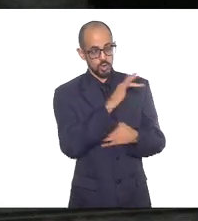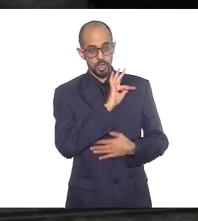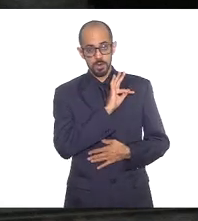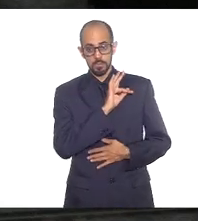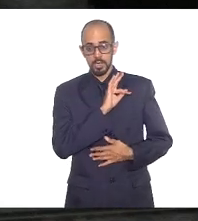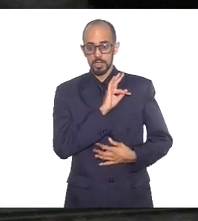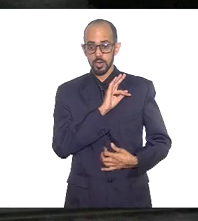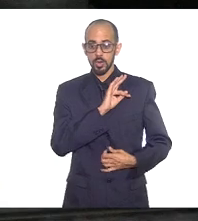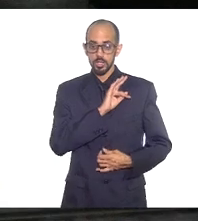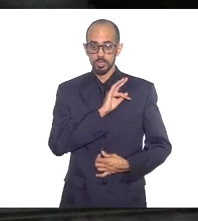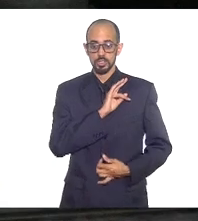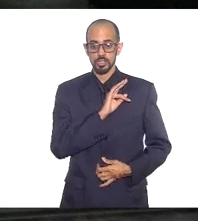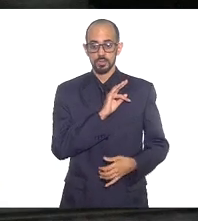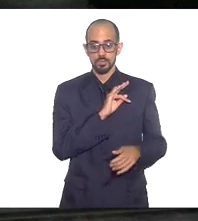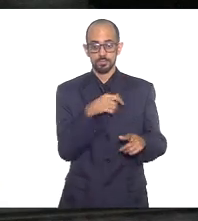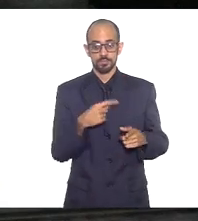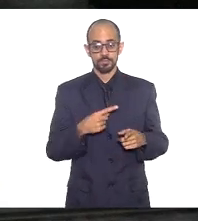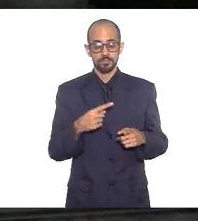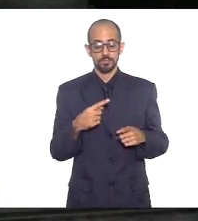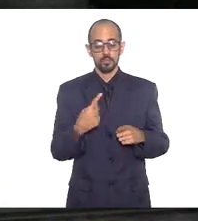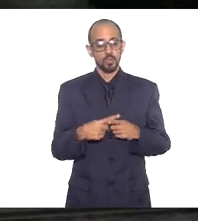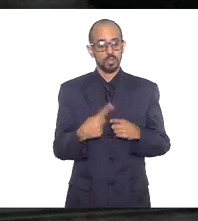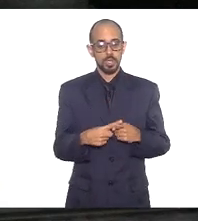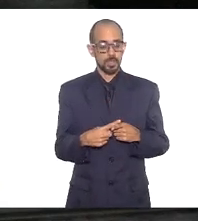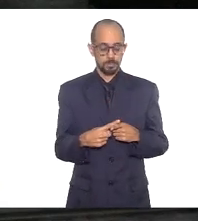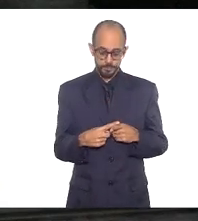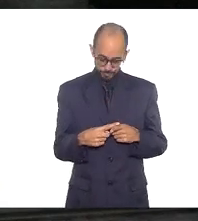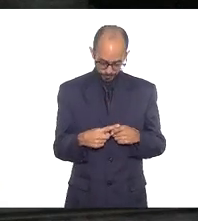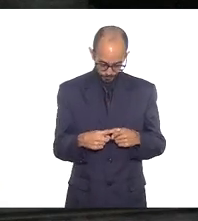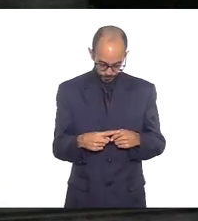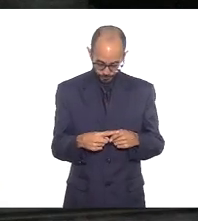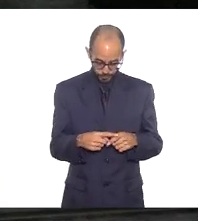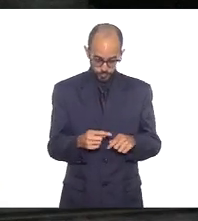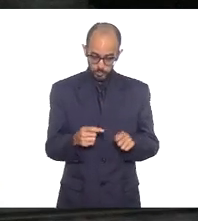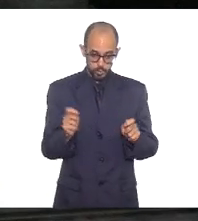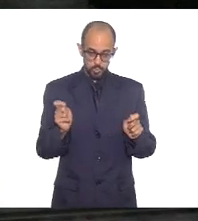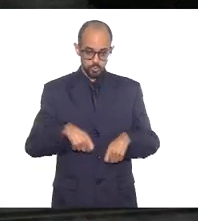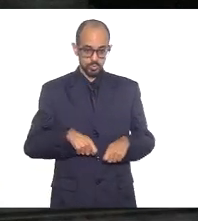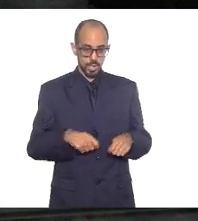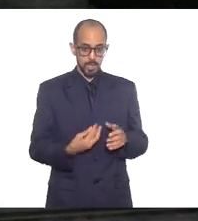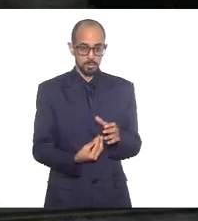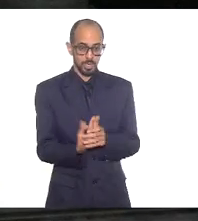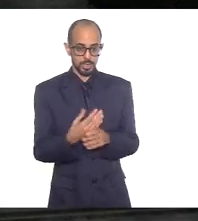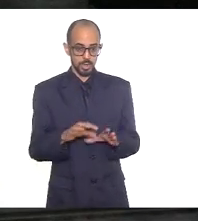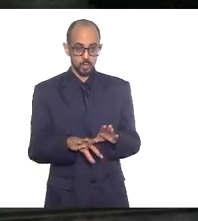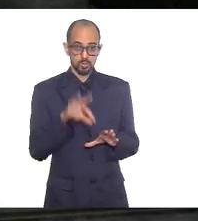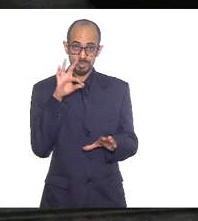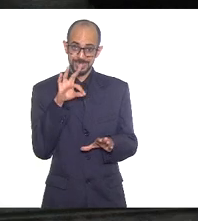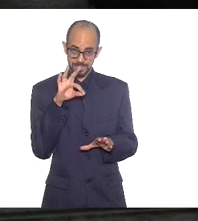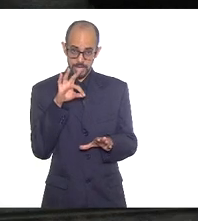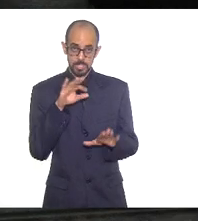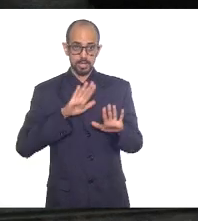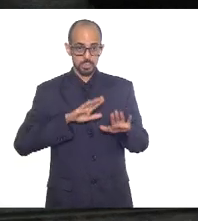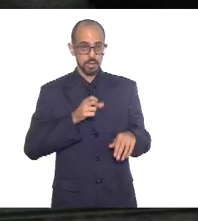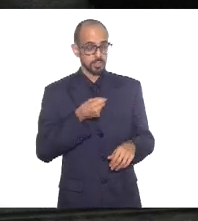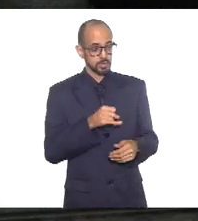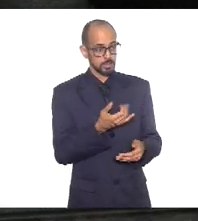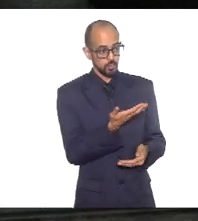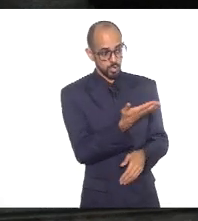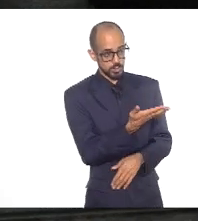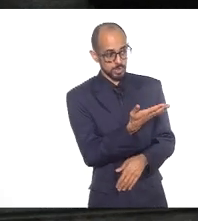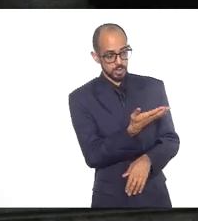Rocha, já que não há como destacar, né, Se Vossa